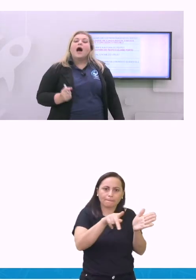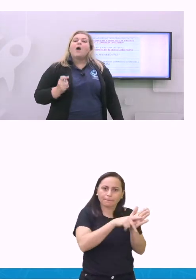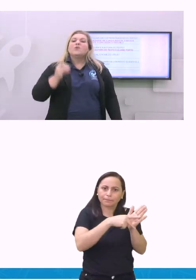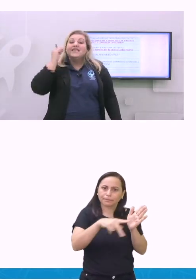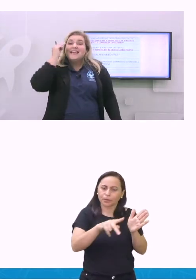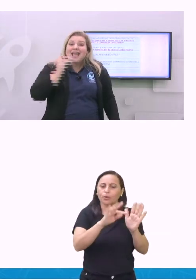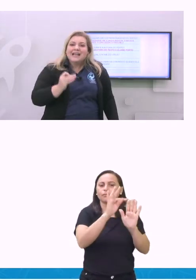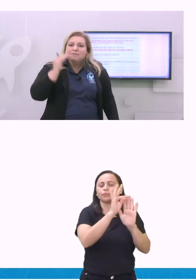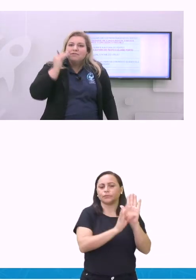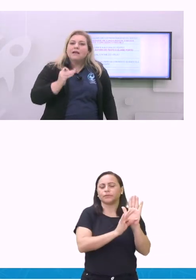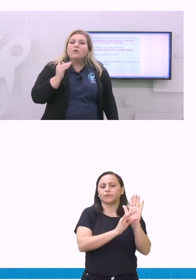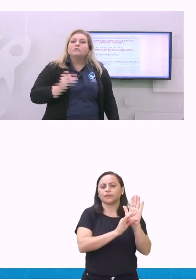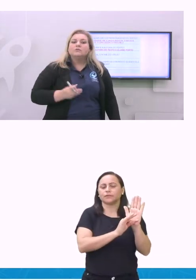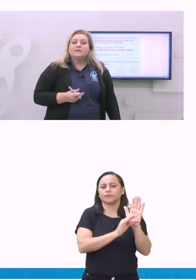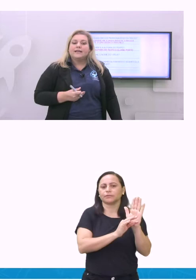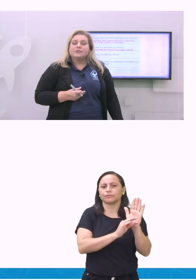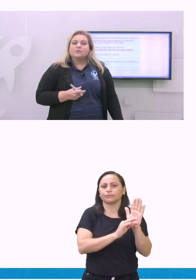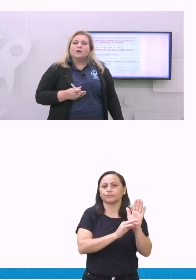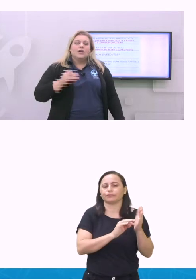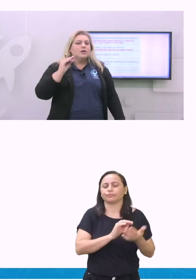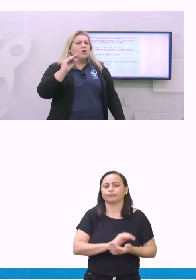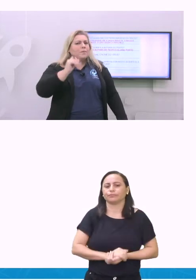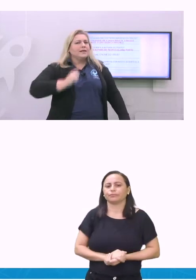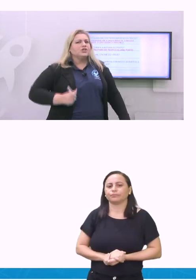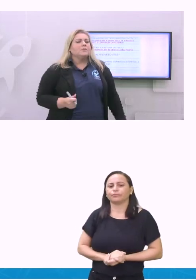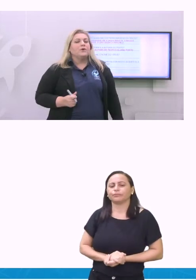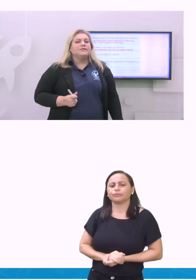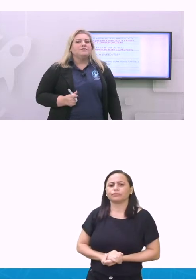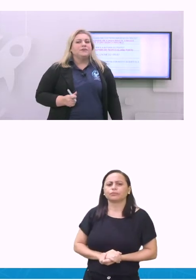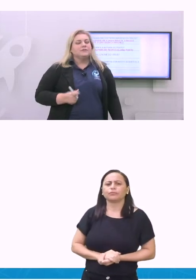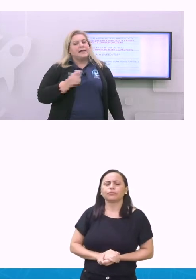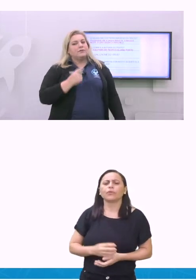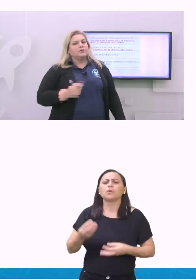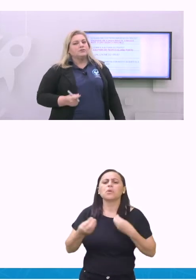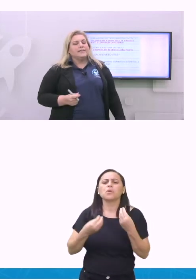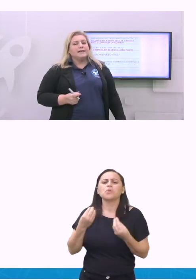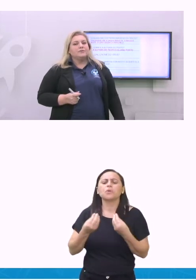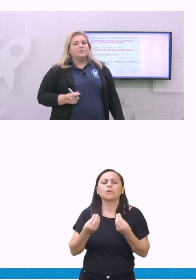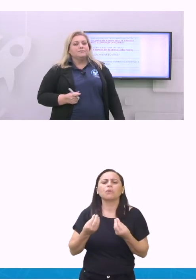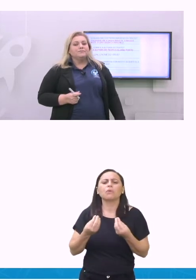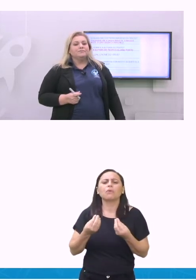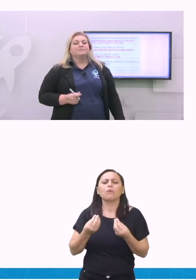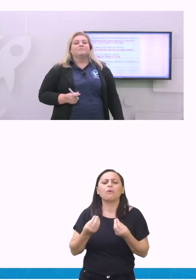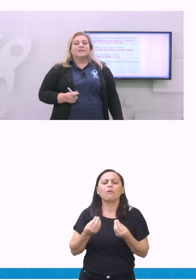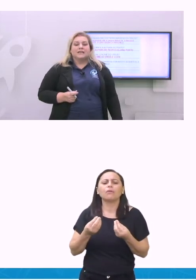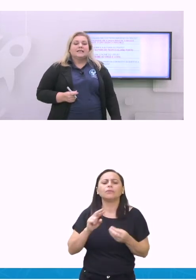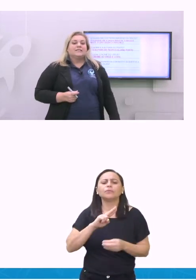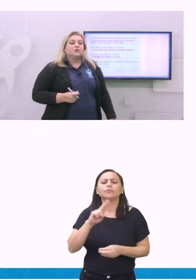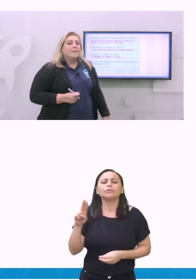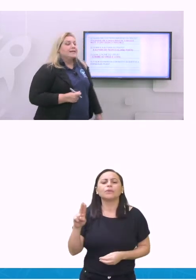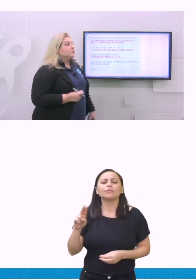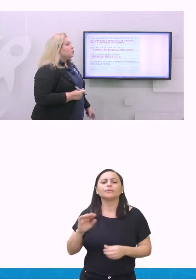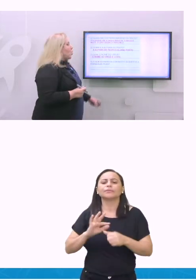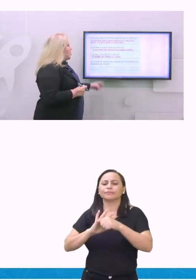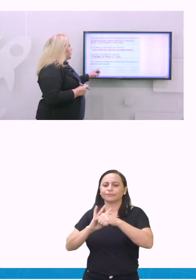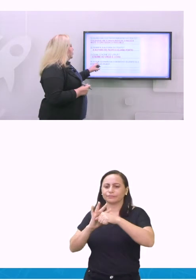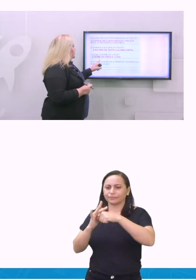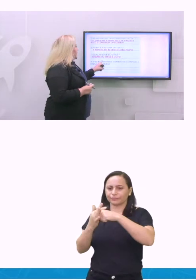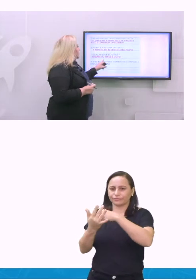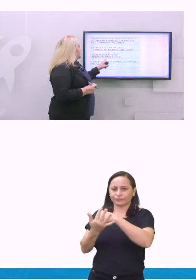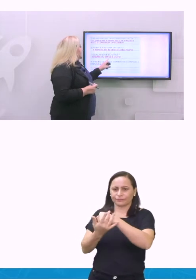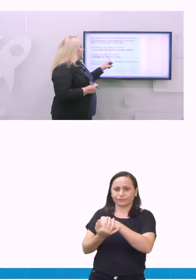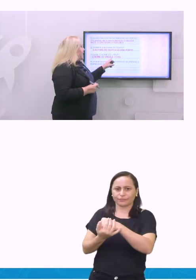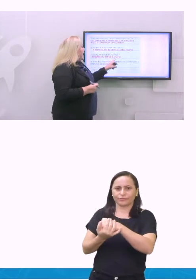fiel ao que ele falou no texto. E como ela chamou esse vírus lá no nosso texto? Isso mesmo, o nome